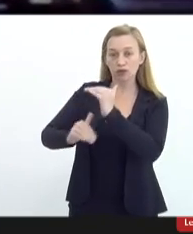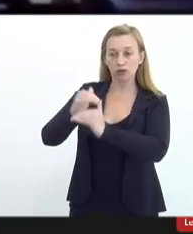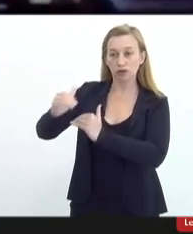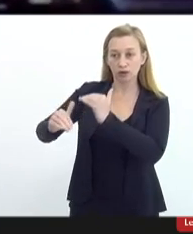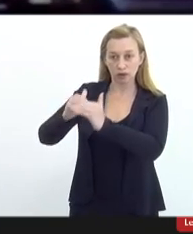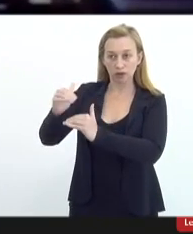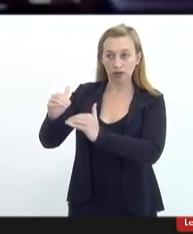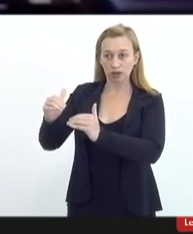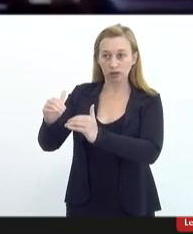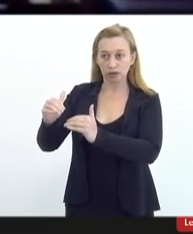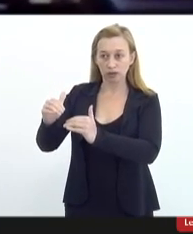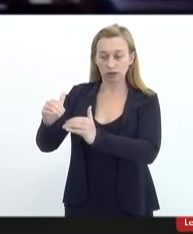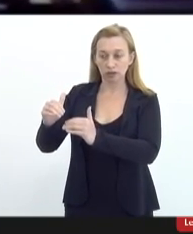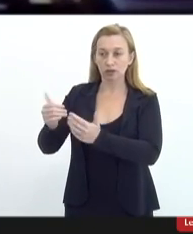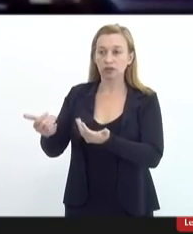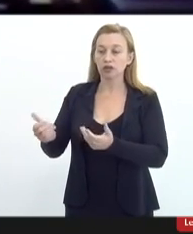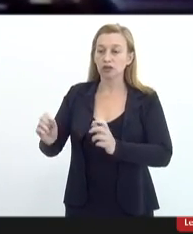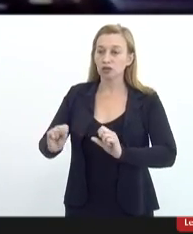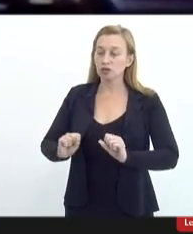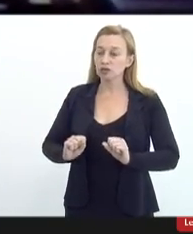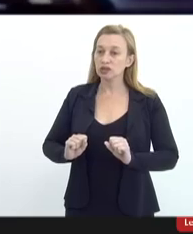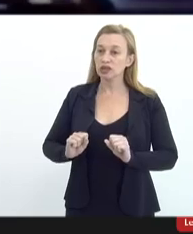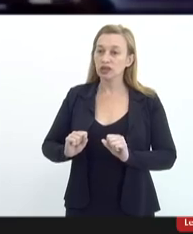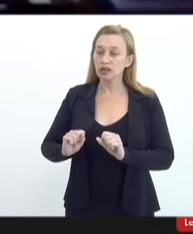poder e com